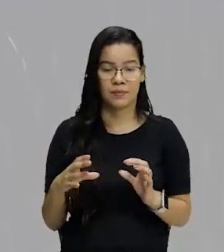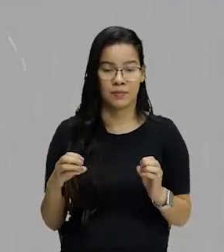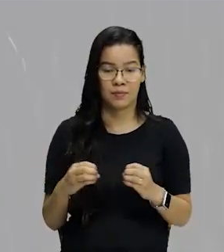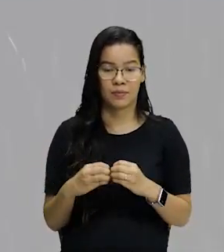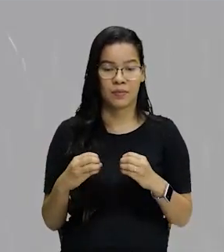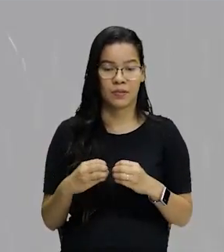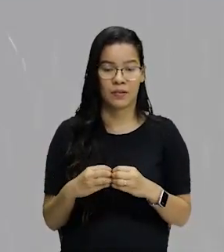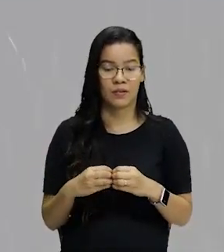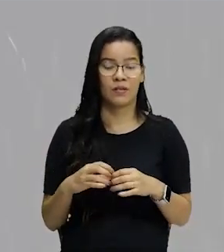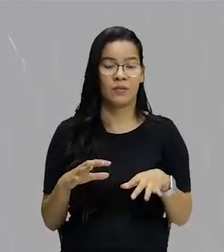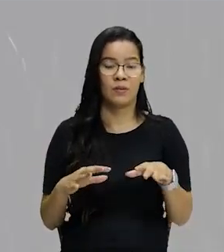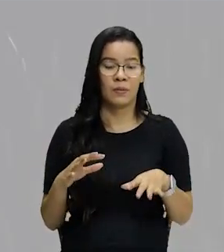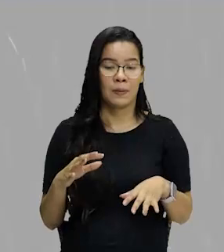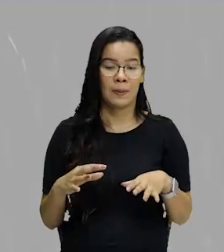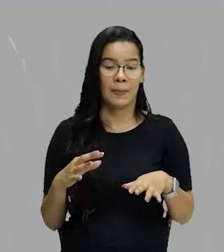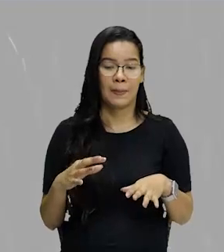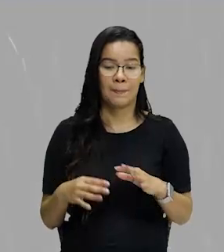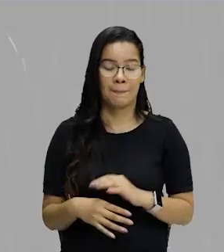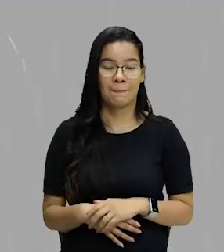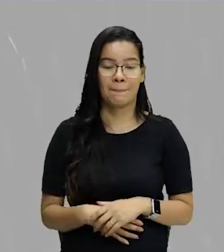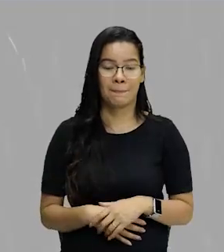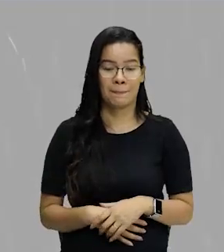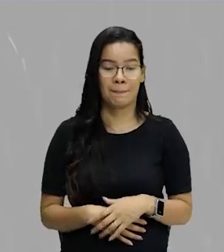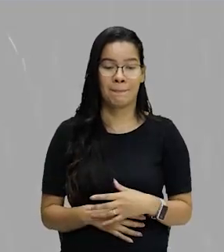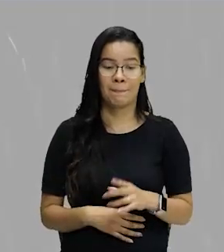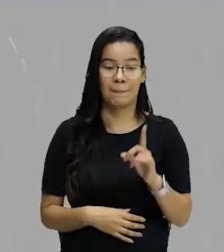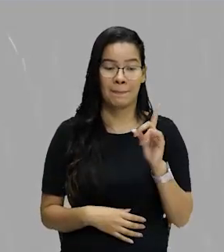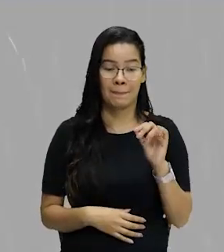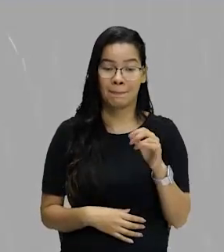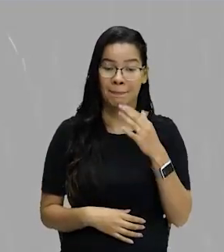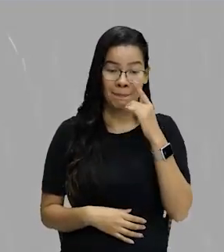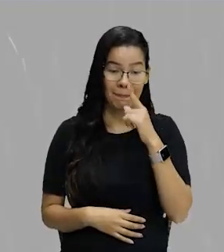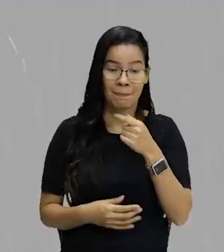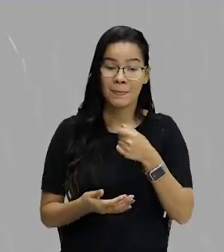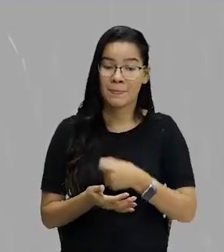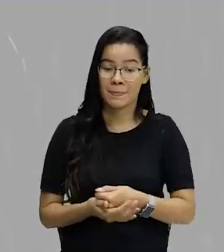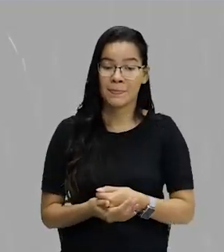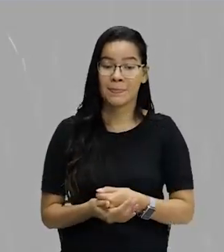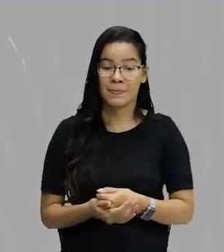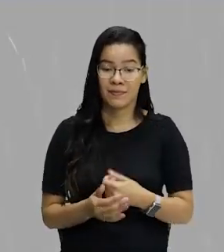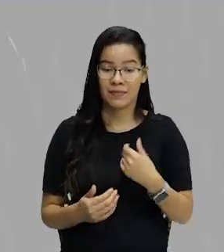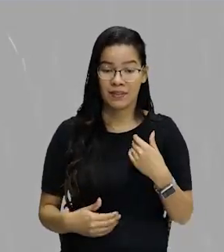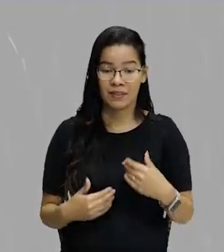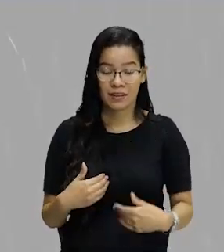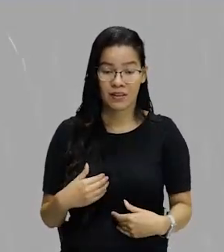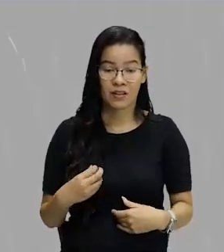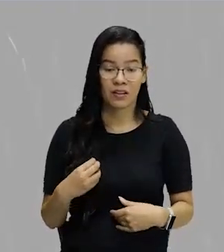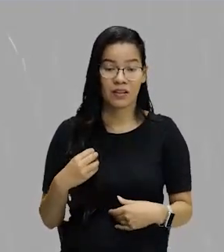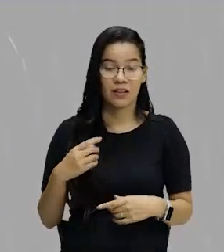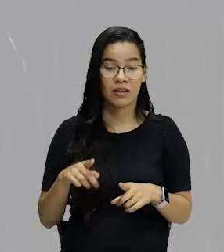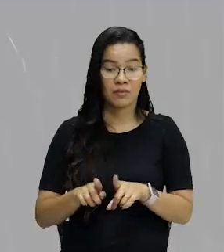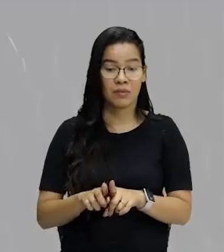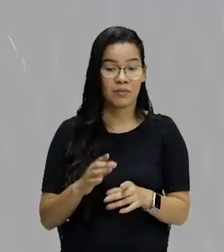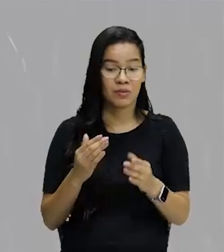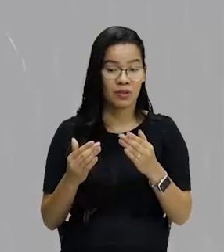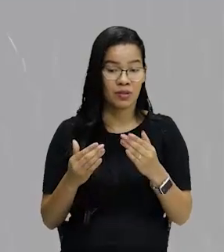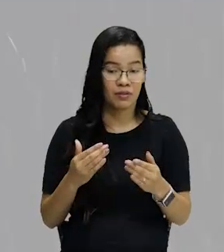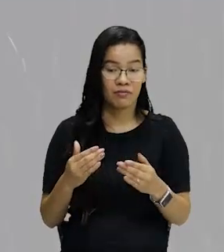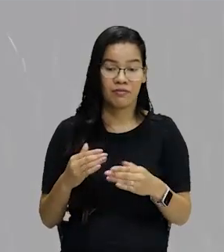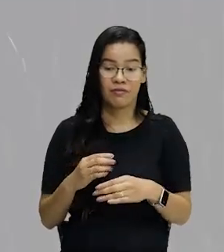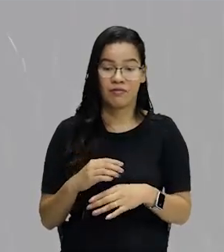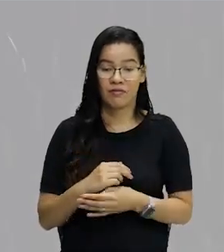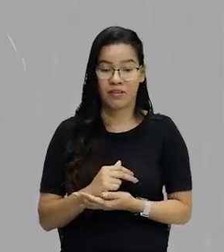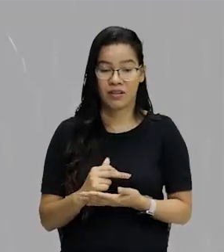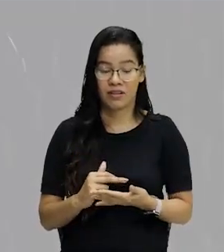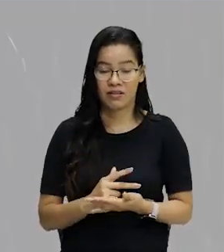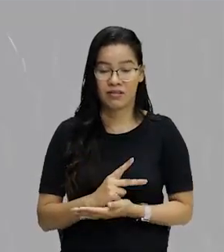variações climáticas. Muito exigente fisicamente e psicologicamente por durar longas horas. Aí eu coloquei a imagem aí, ó,